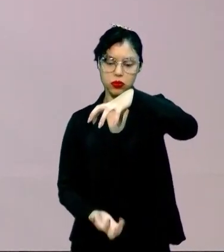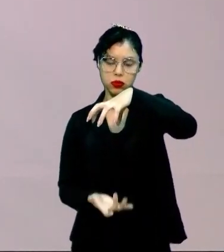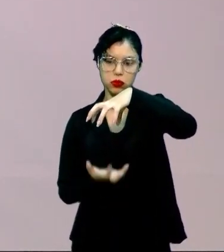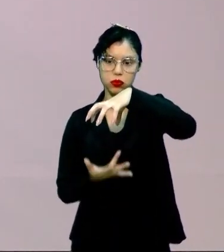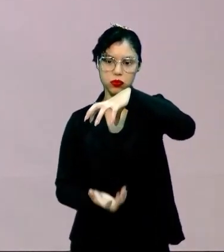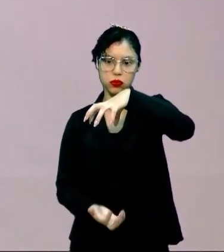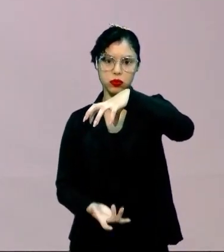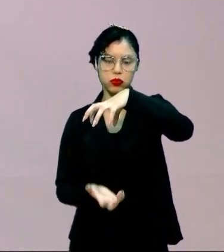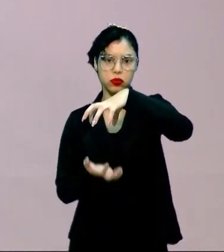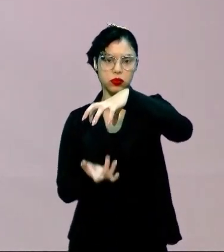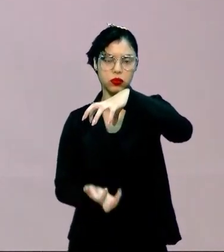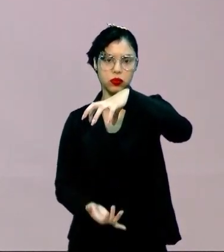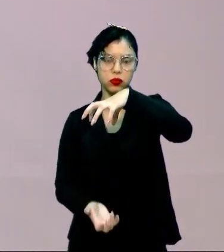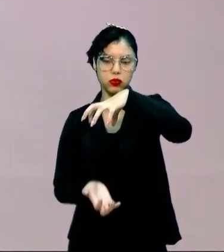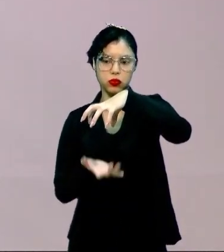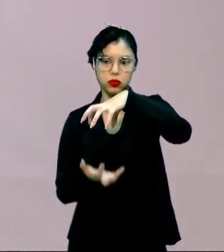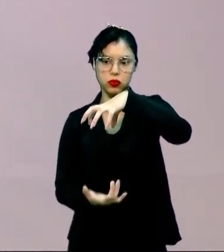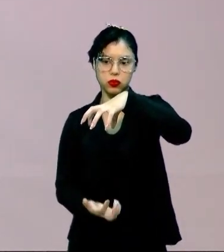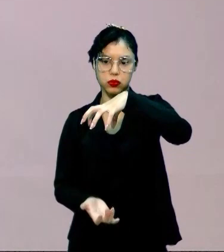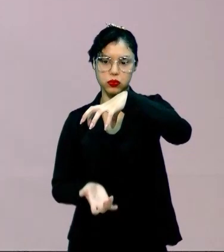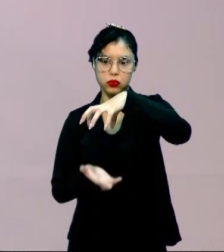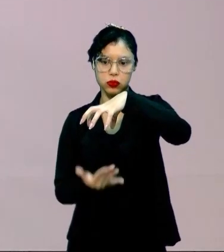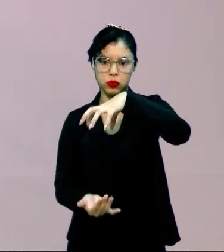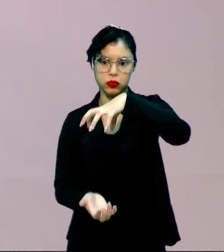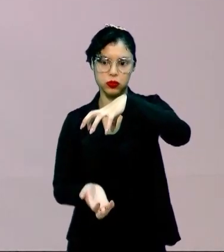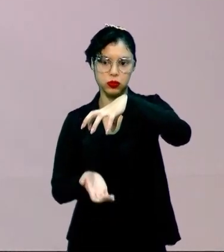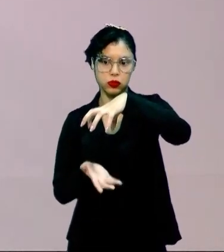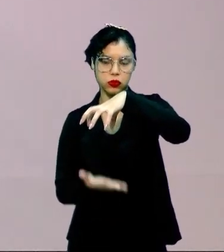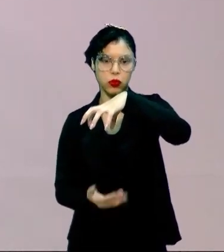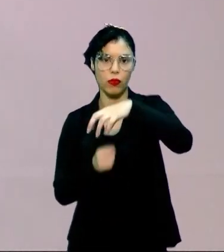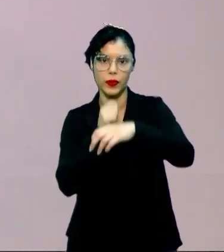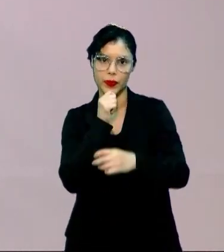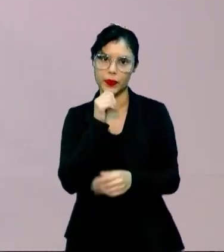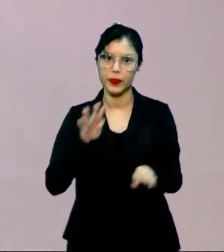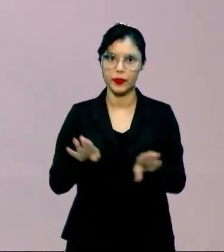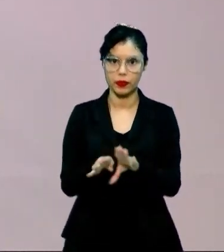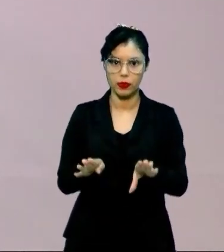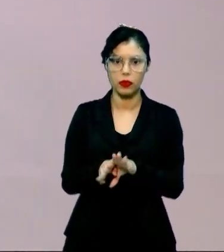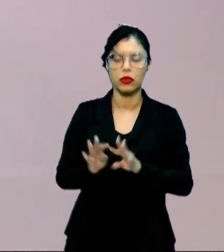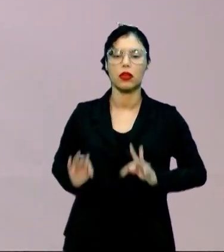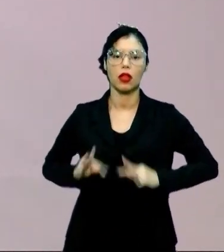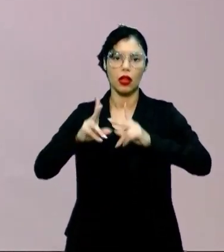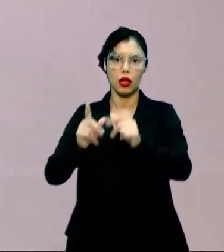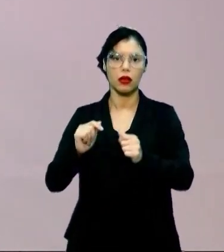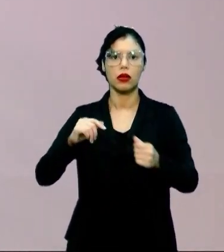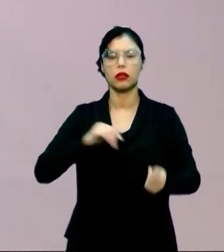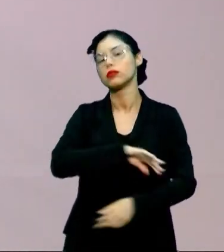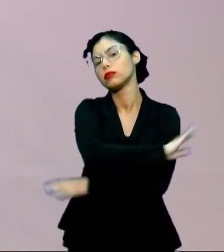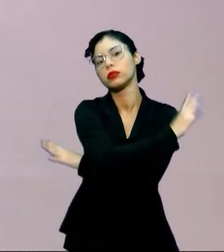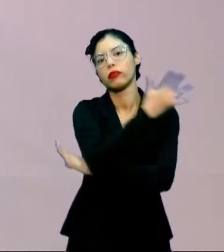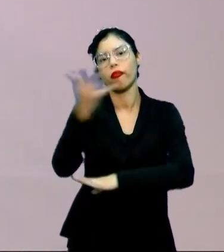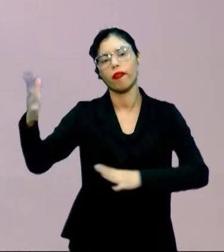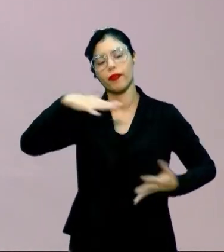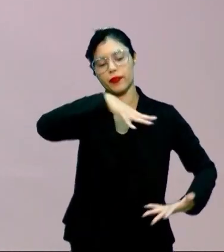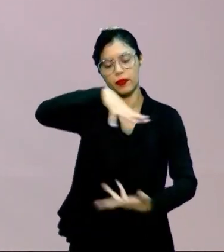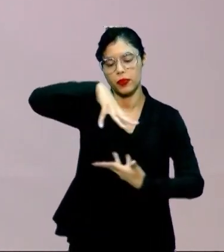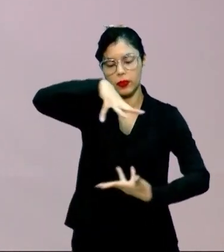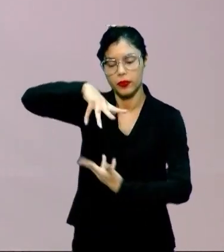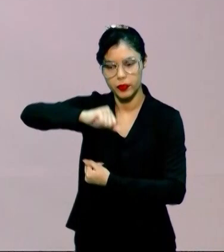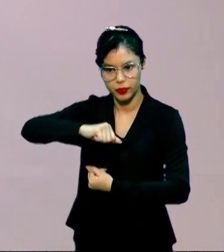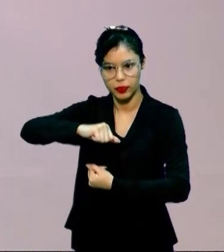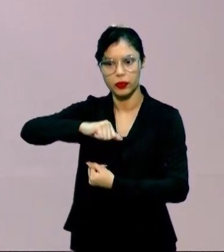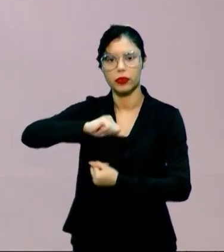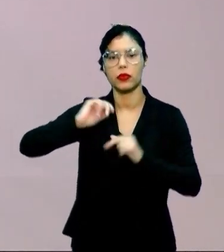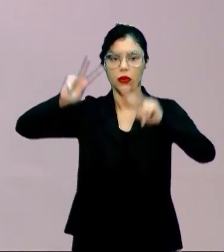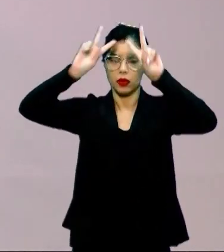E aí esse aquecimento global tem uma série de consequências para toda a natureza, para toda a Terra, para toda a vida, inclusive para a